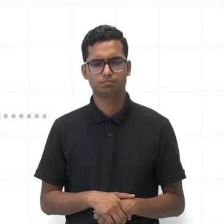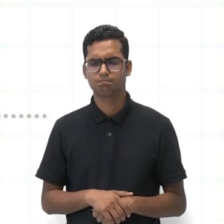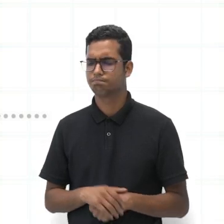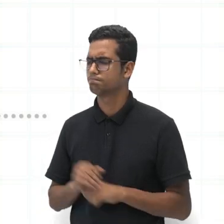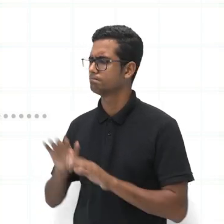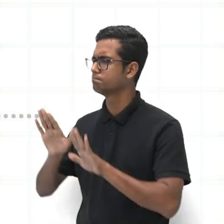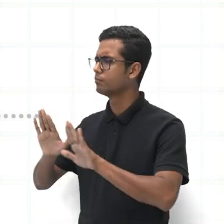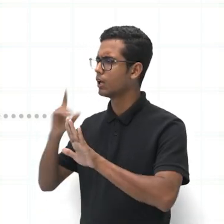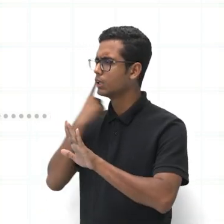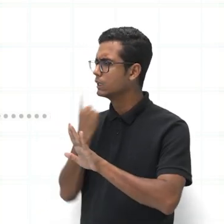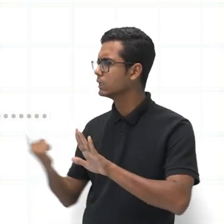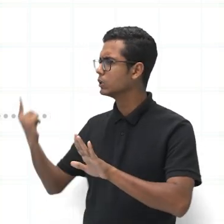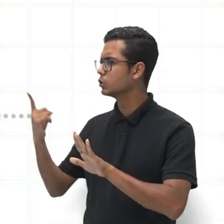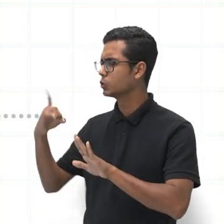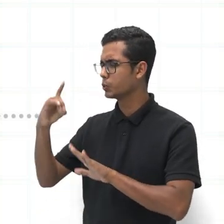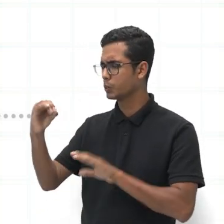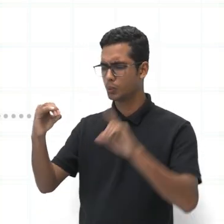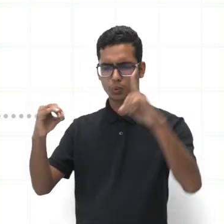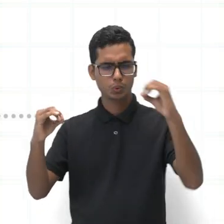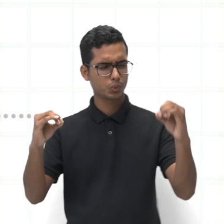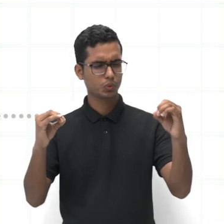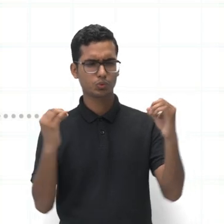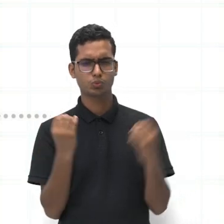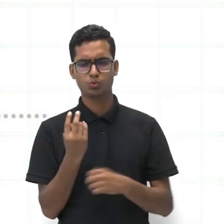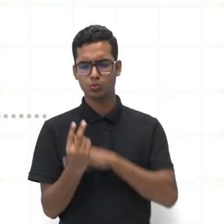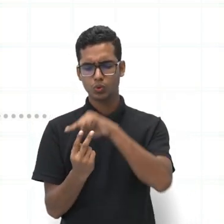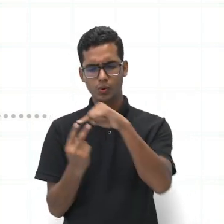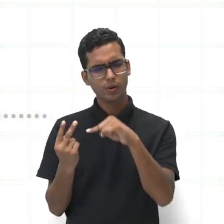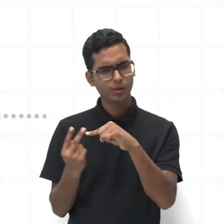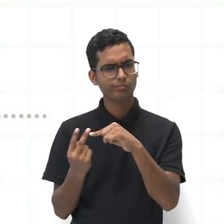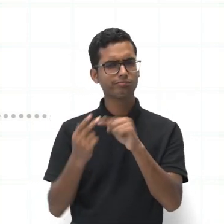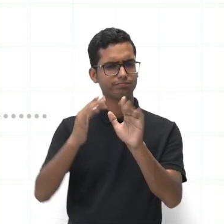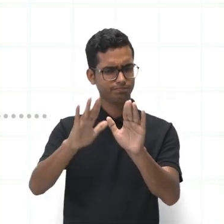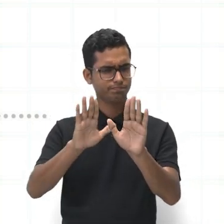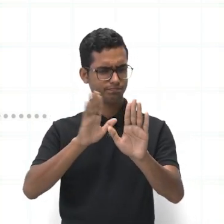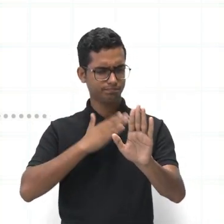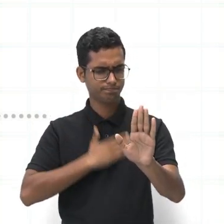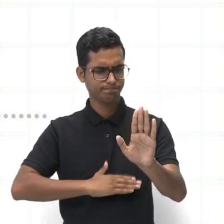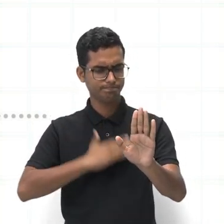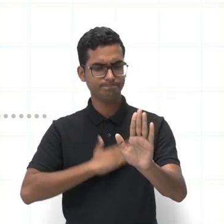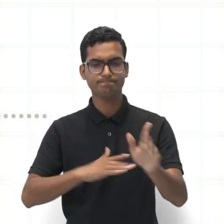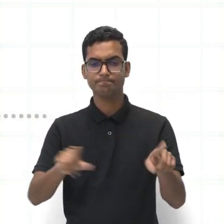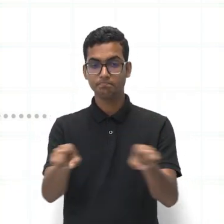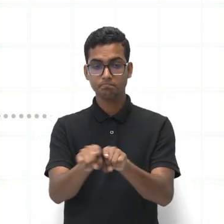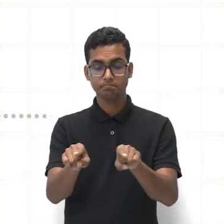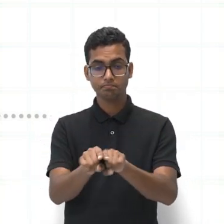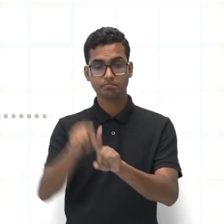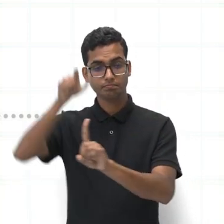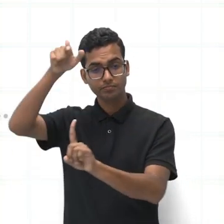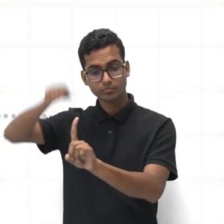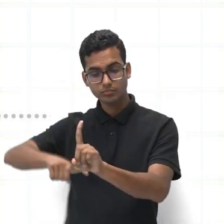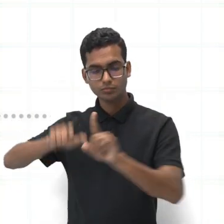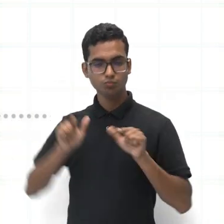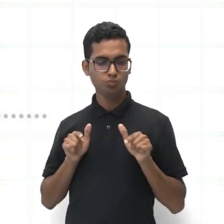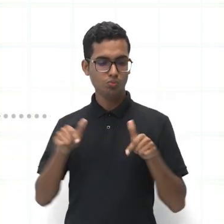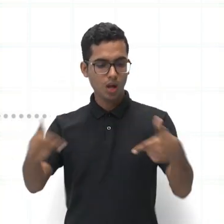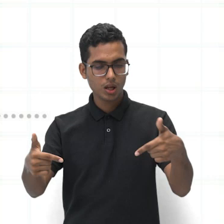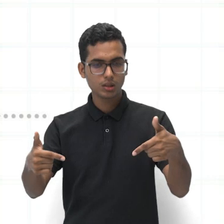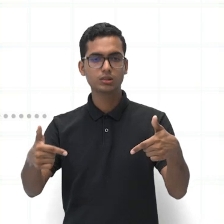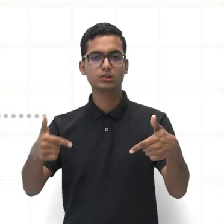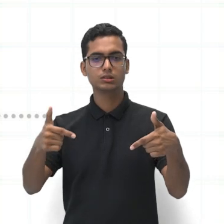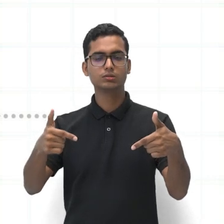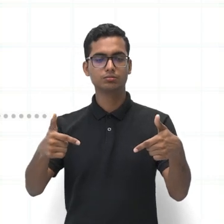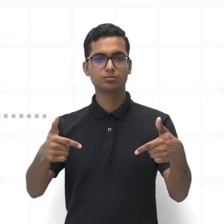repetido. Vamos já ver o que acontece, tá? Então, what do, o que é sujeito aqui? Sujeito é quem pratica a ação, que